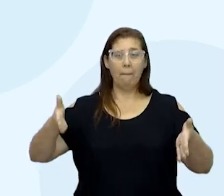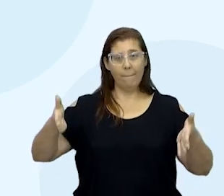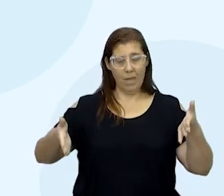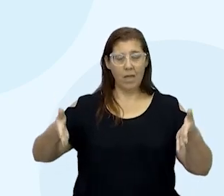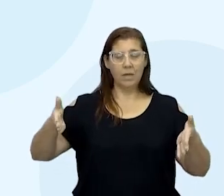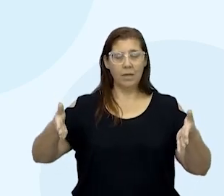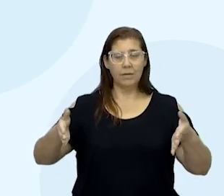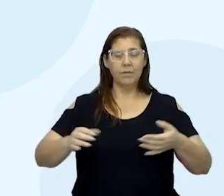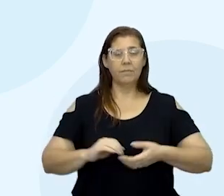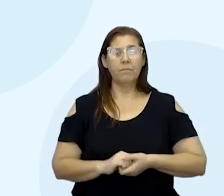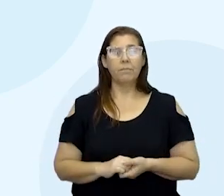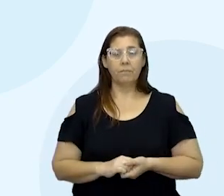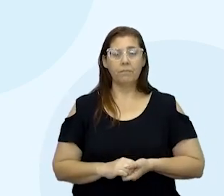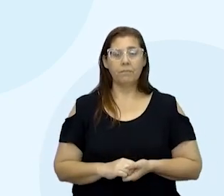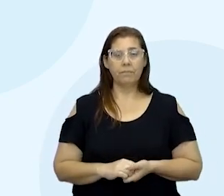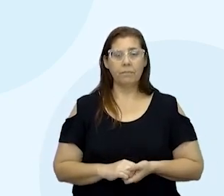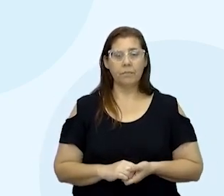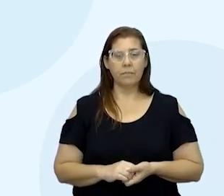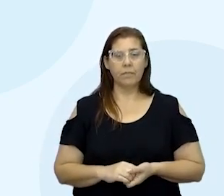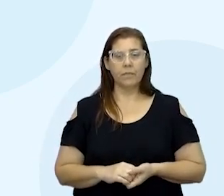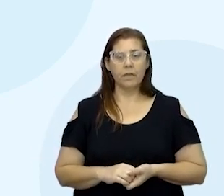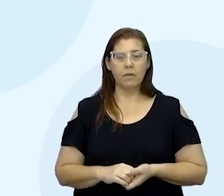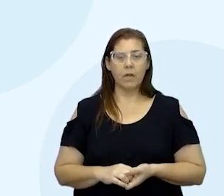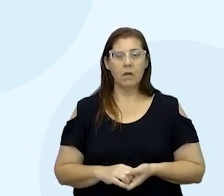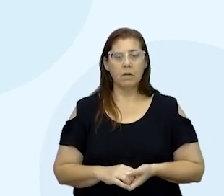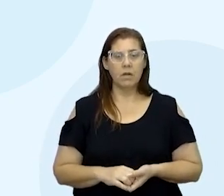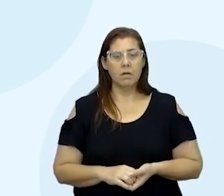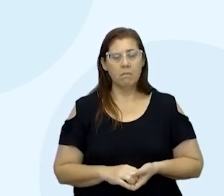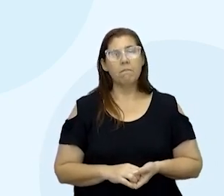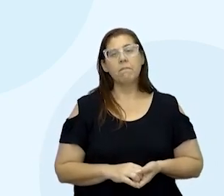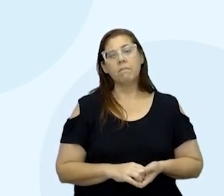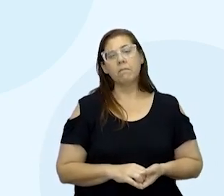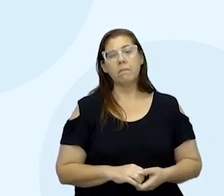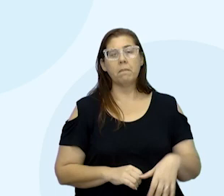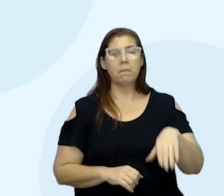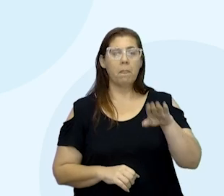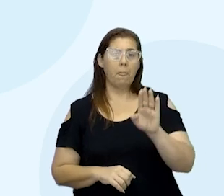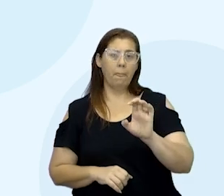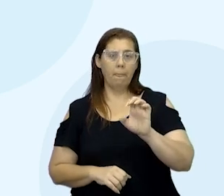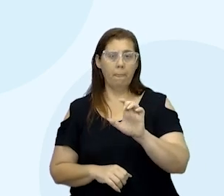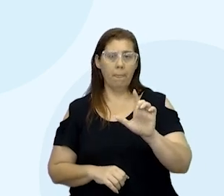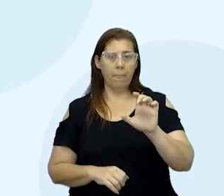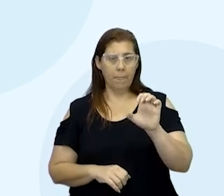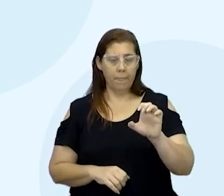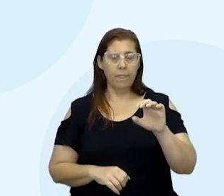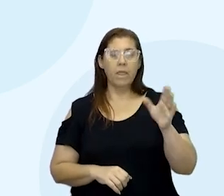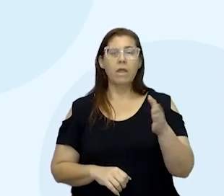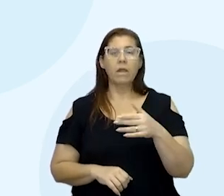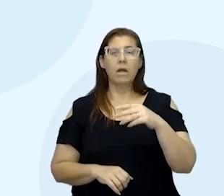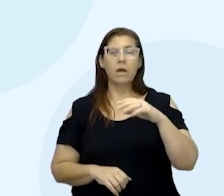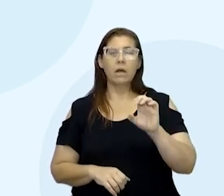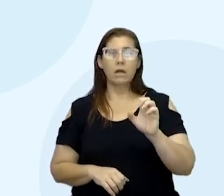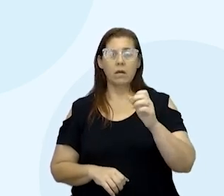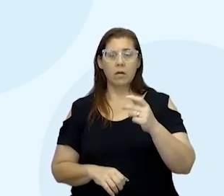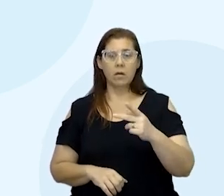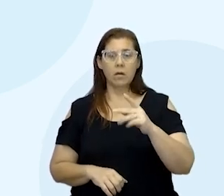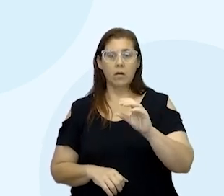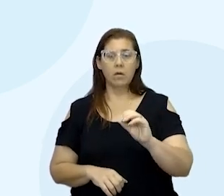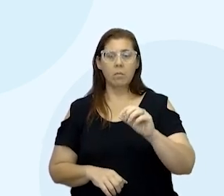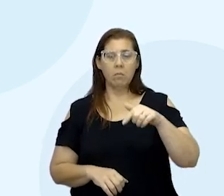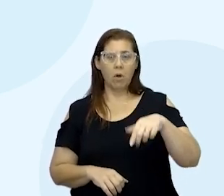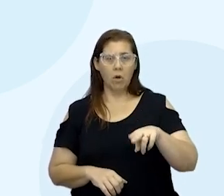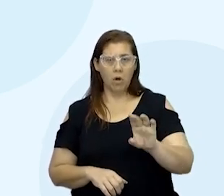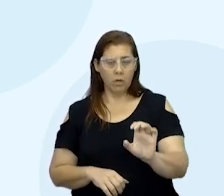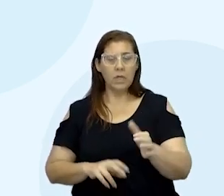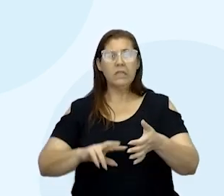Belle Époque, tá? Que significa Bela Época e que é uma fase aí da Europa, né, no final do